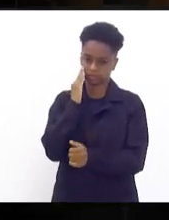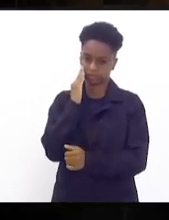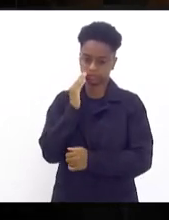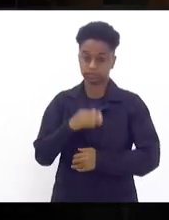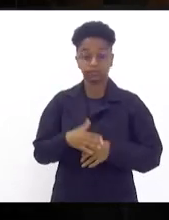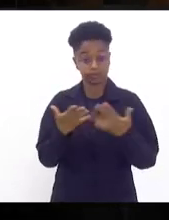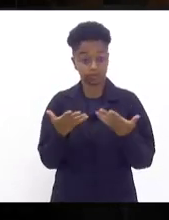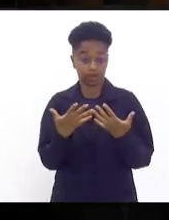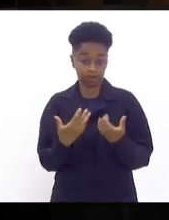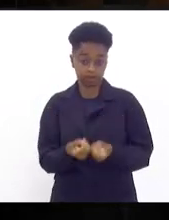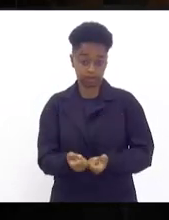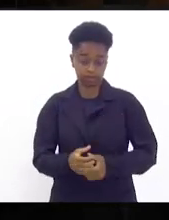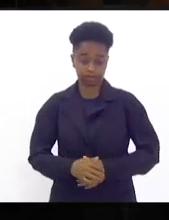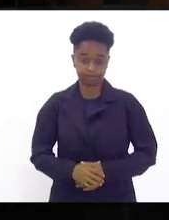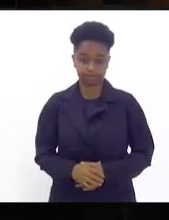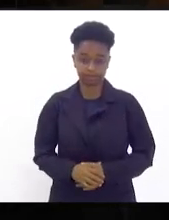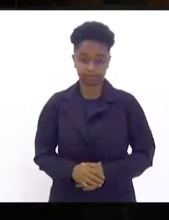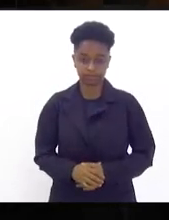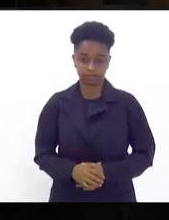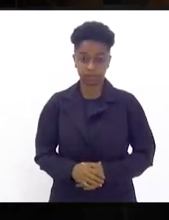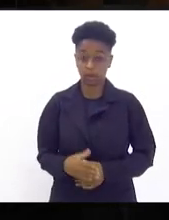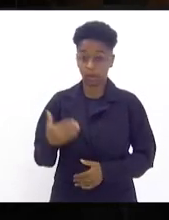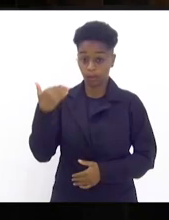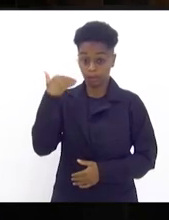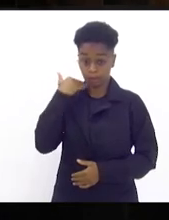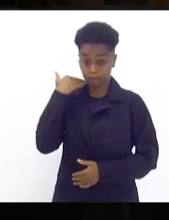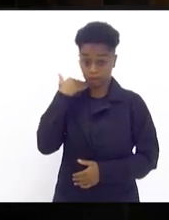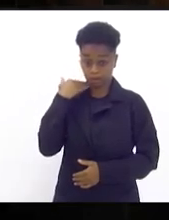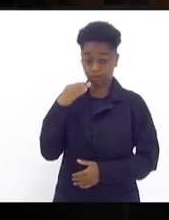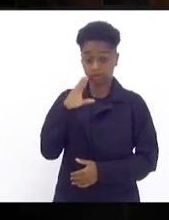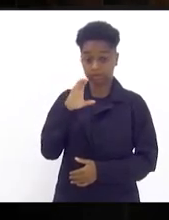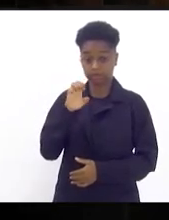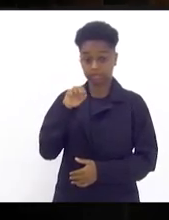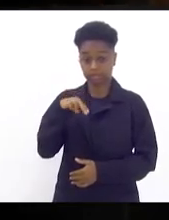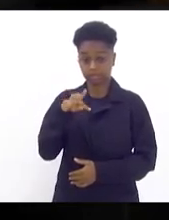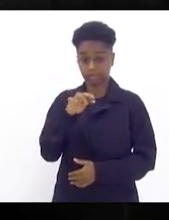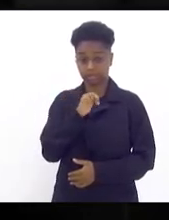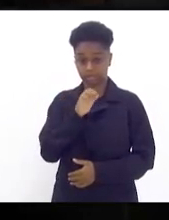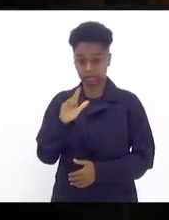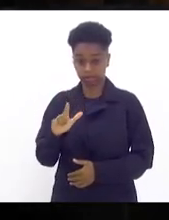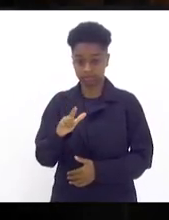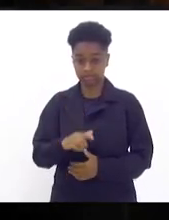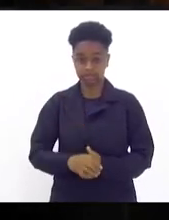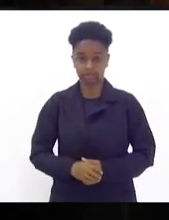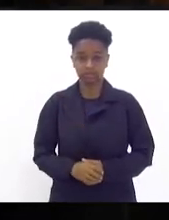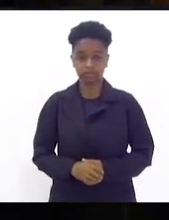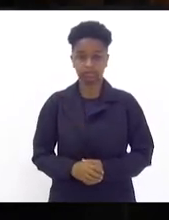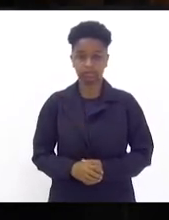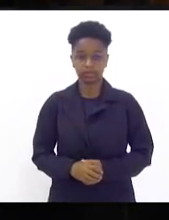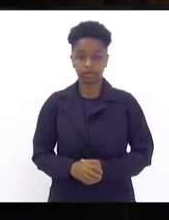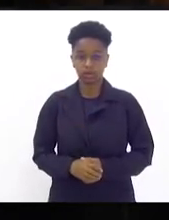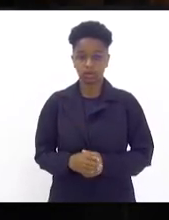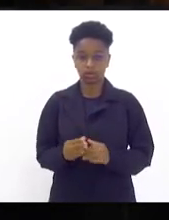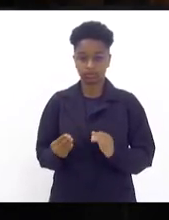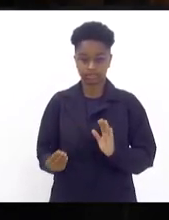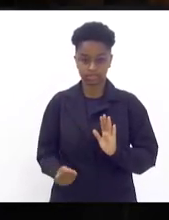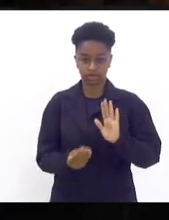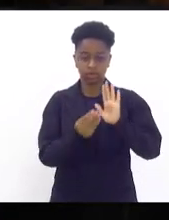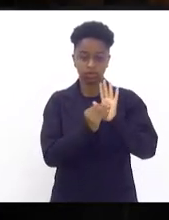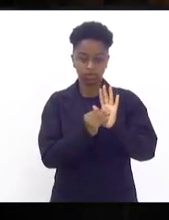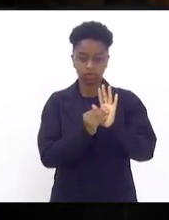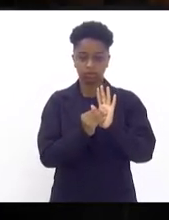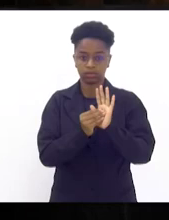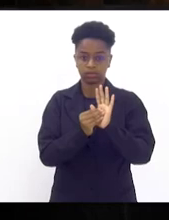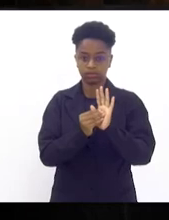Vamos lá. O Banco Central fixou a taxa de